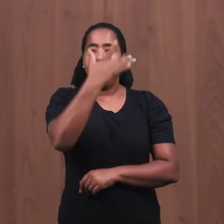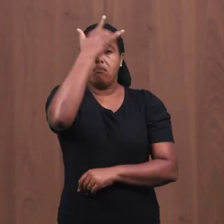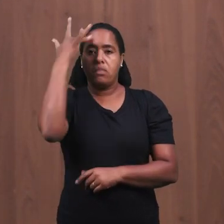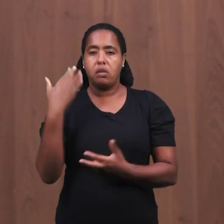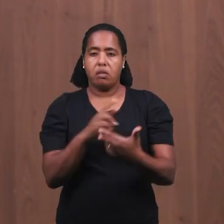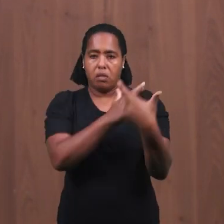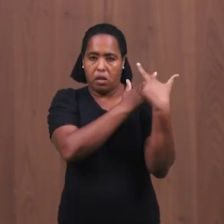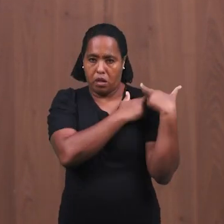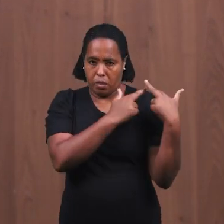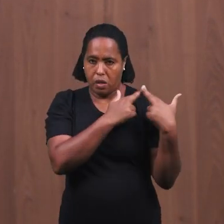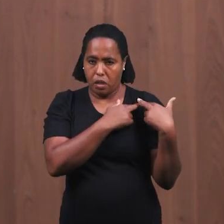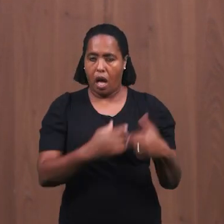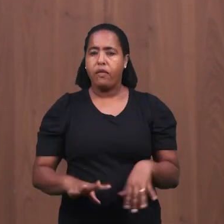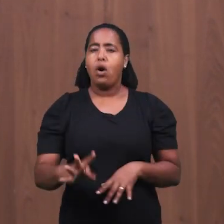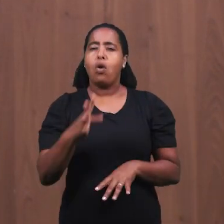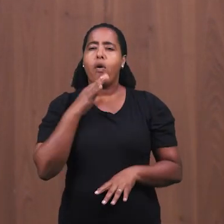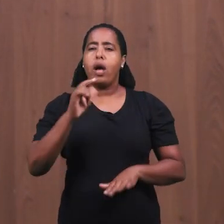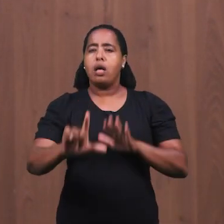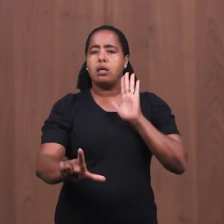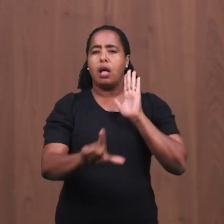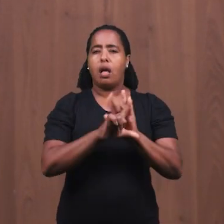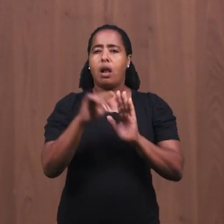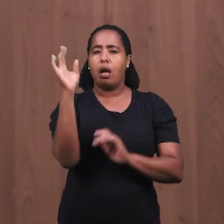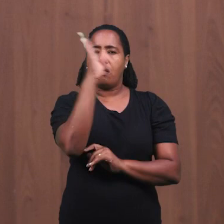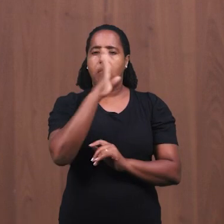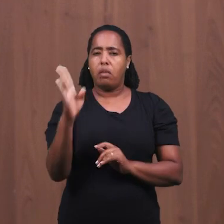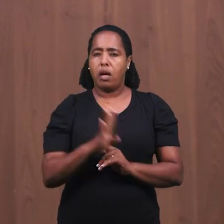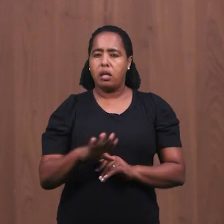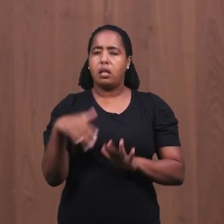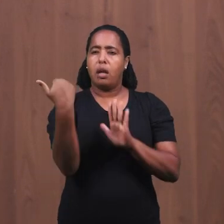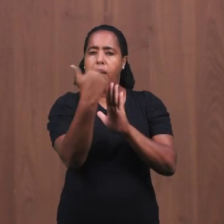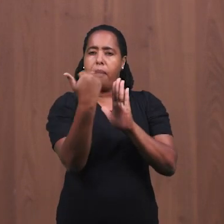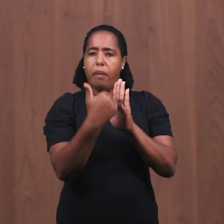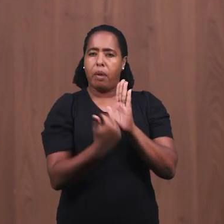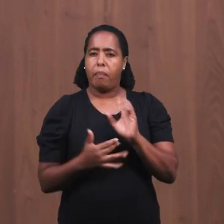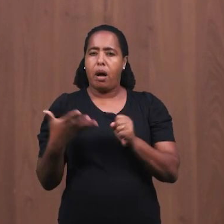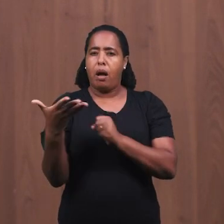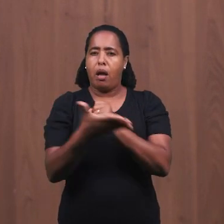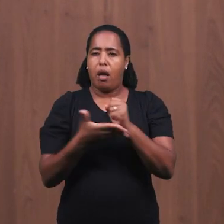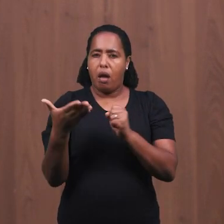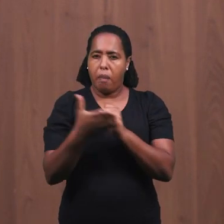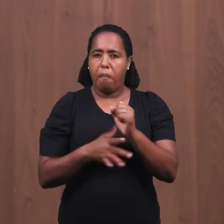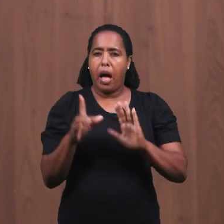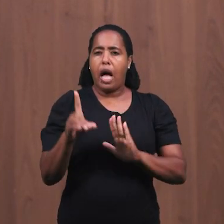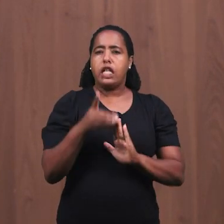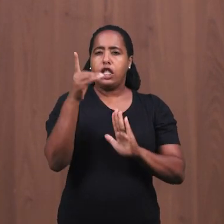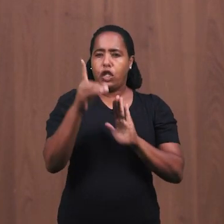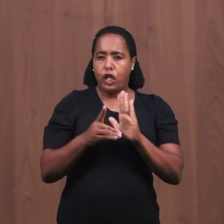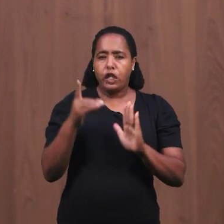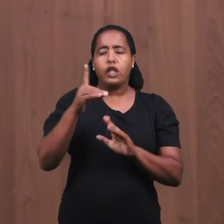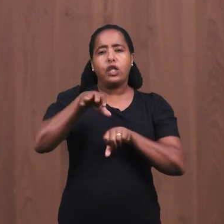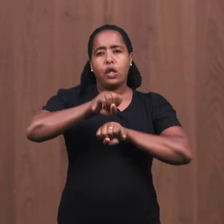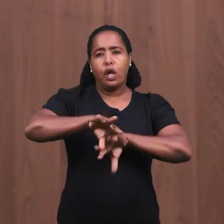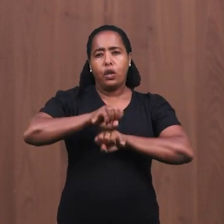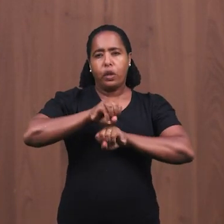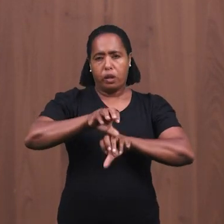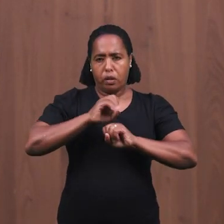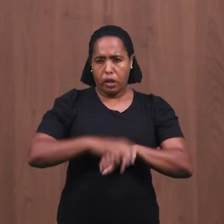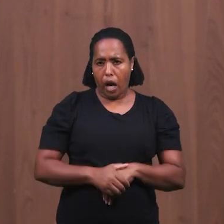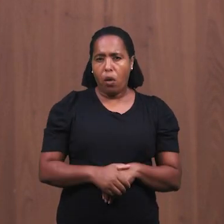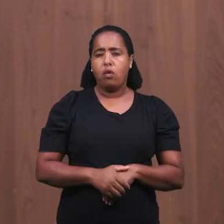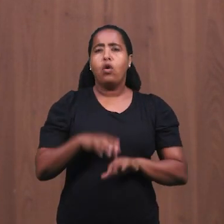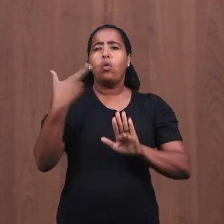responsáveis, conhecem a legislação brasileira que estabelece as bases e diretrizes da educação?